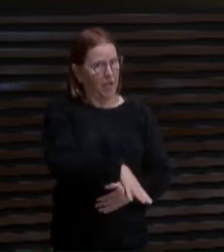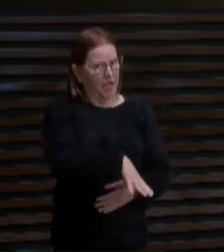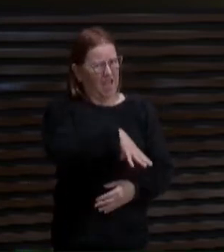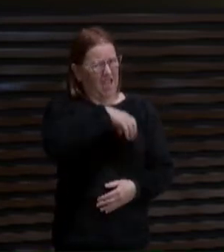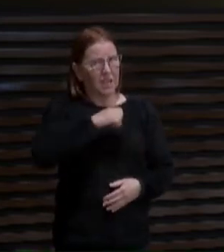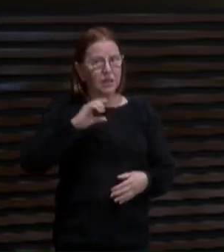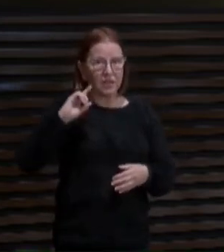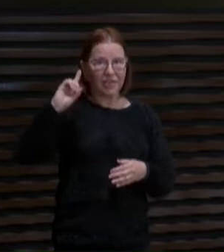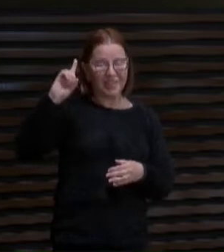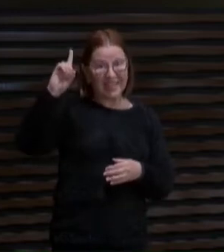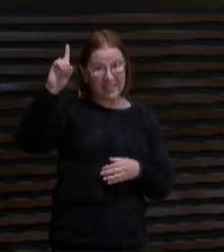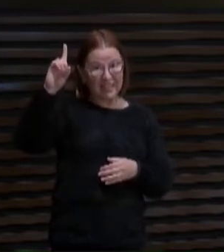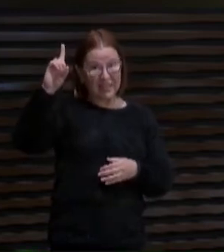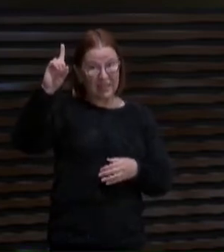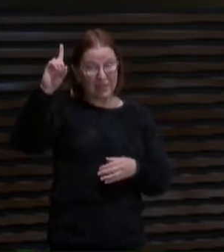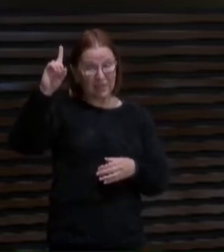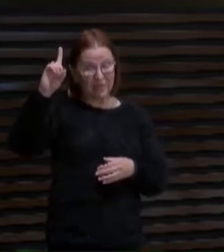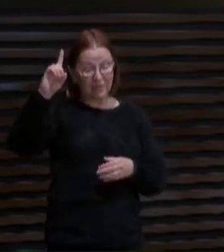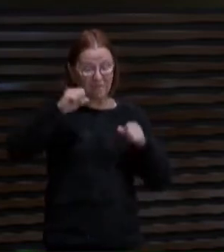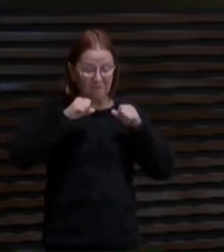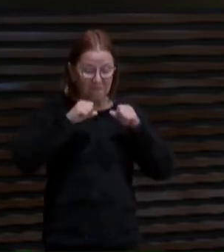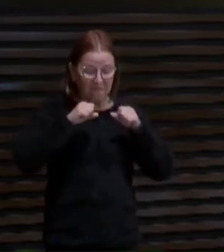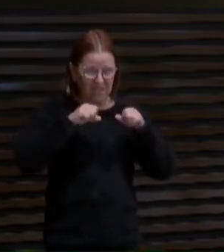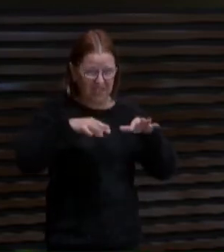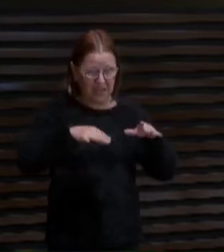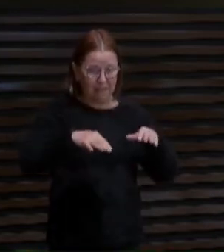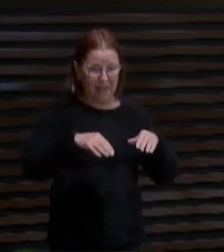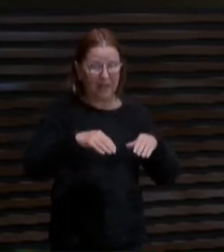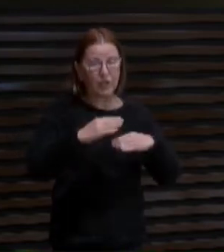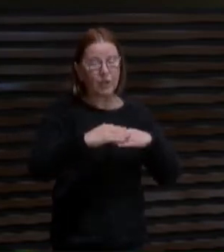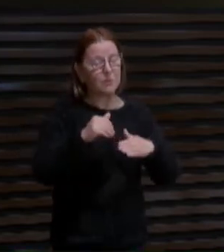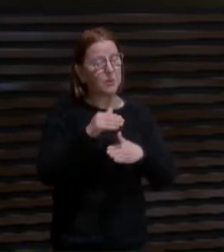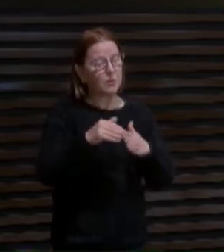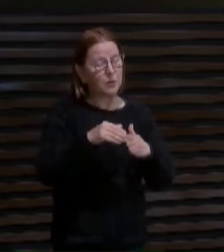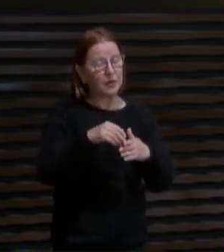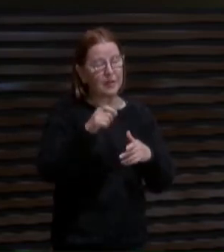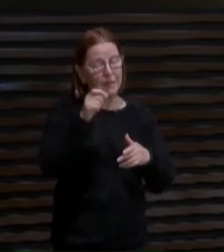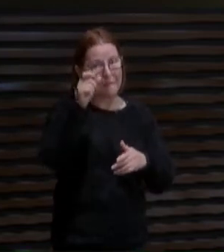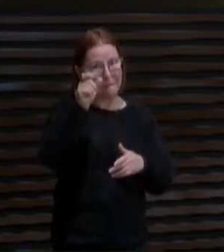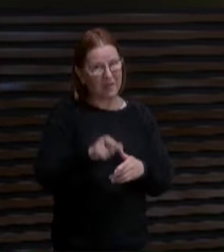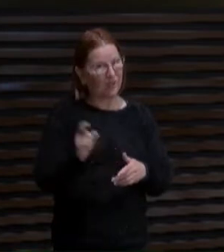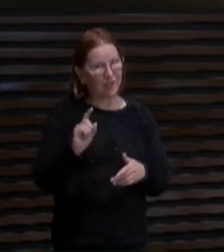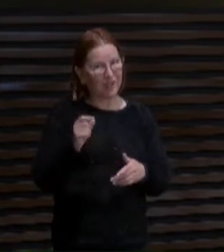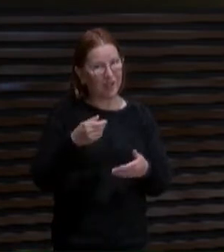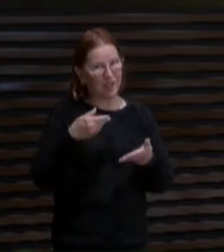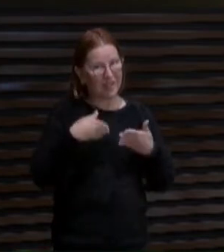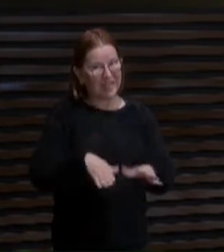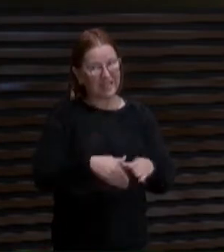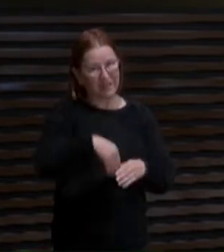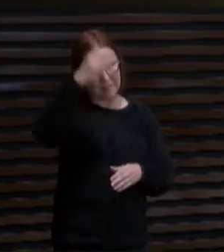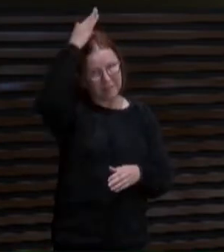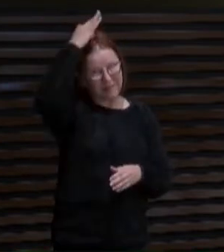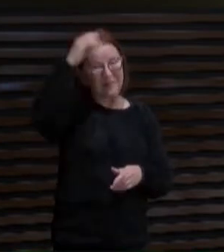a Ele de Deus vai ser derramada sobre todo aquele que não nasceu de novo mas a ira de Deus foi